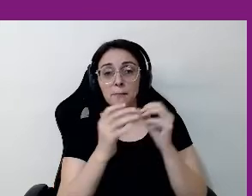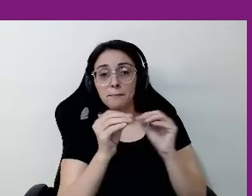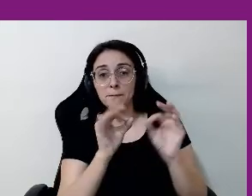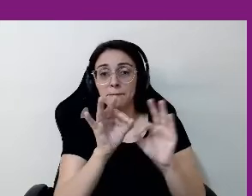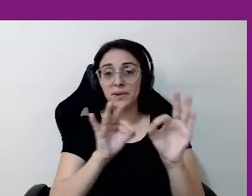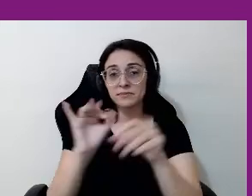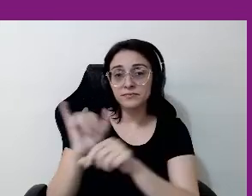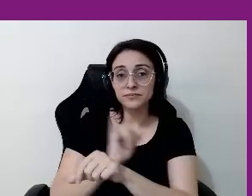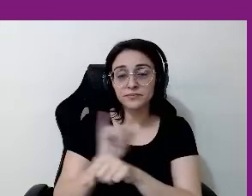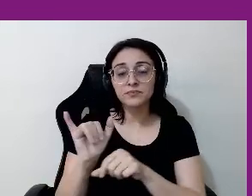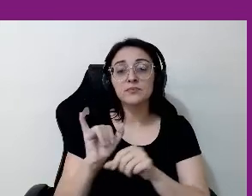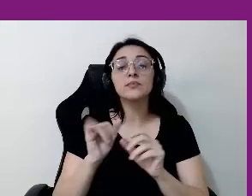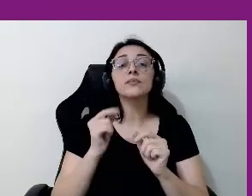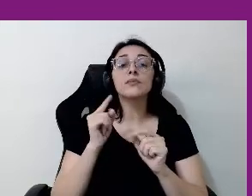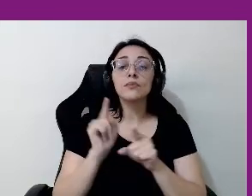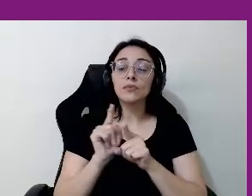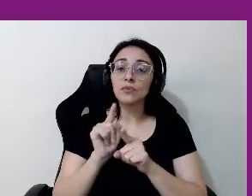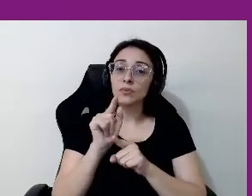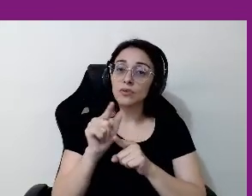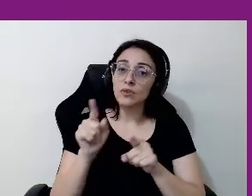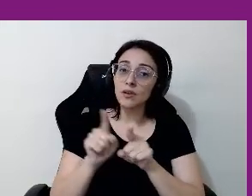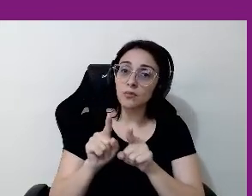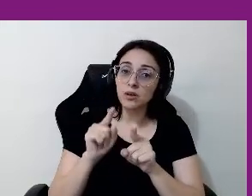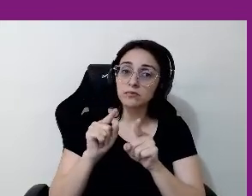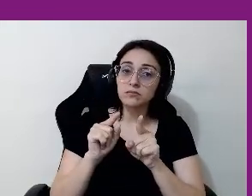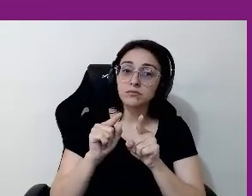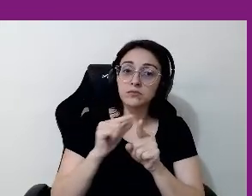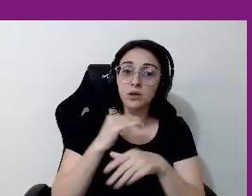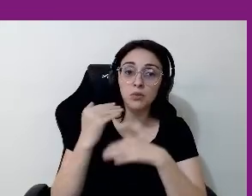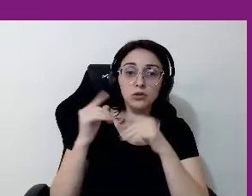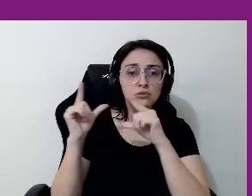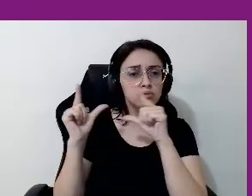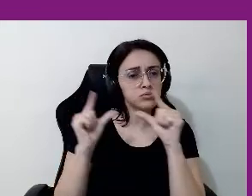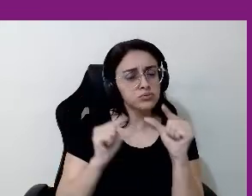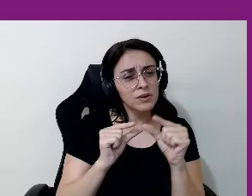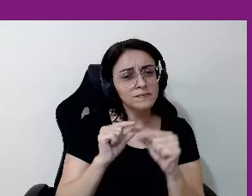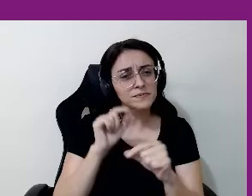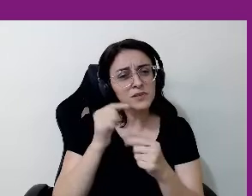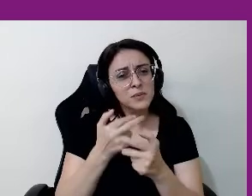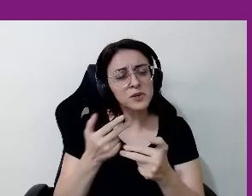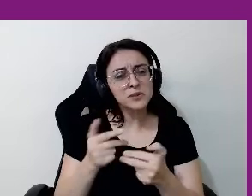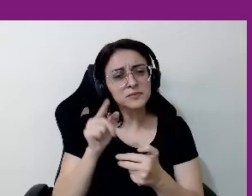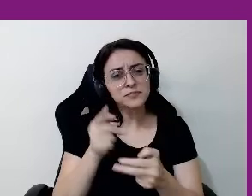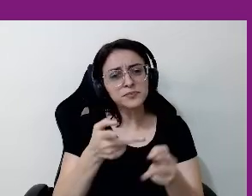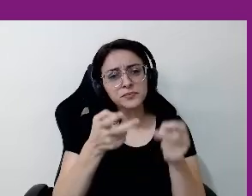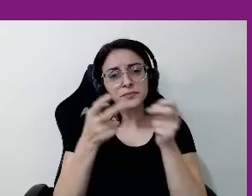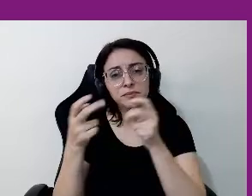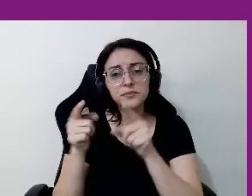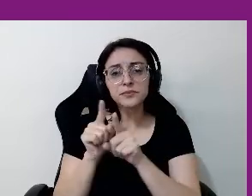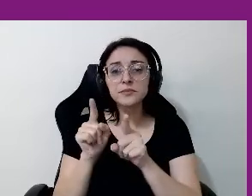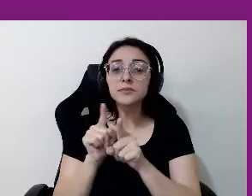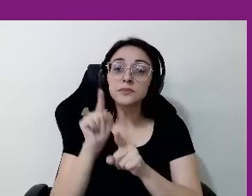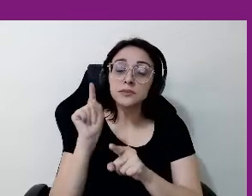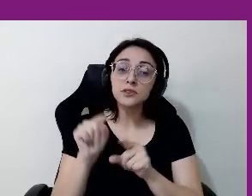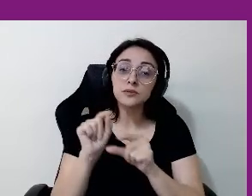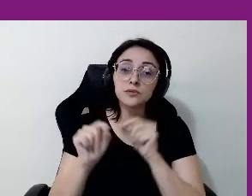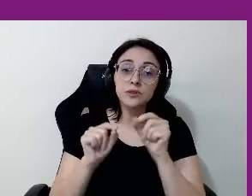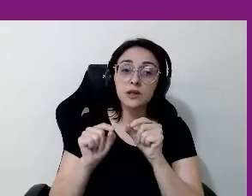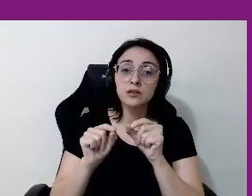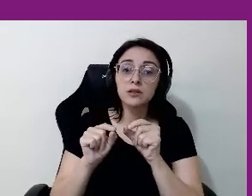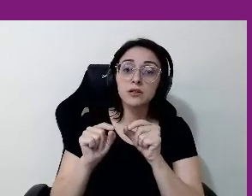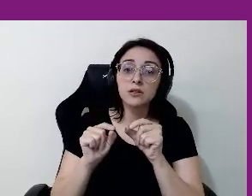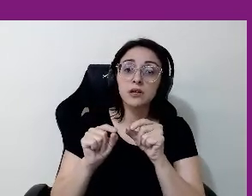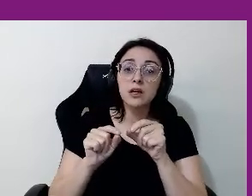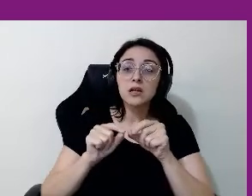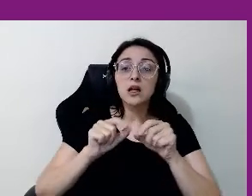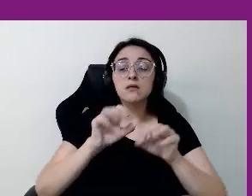Então, e a gente teve uma mortalidade baixa. Uma coisa que a gente viu também é que o recrutamento ele